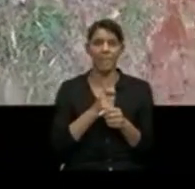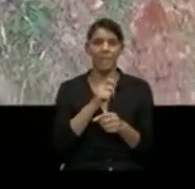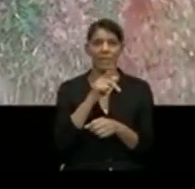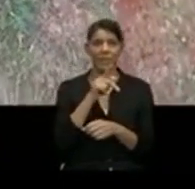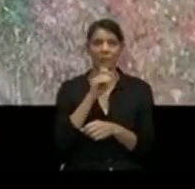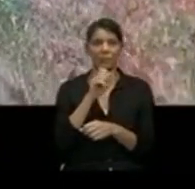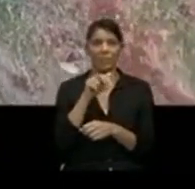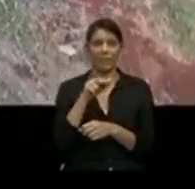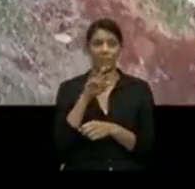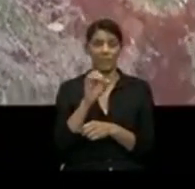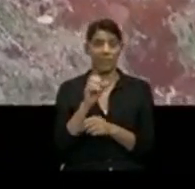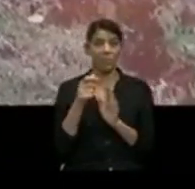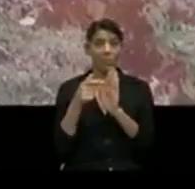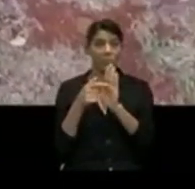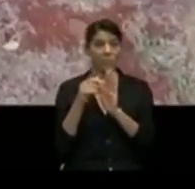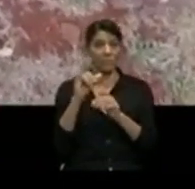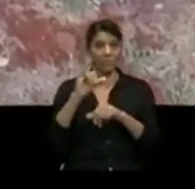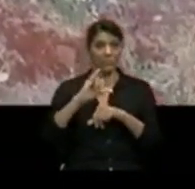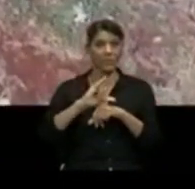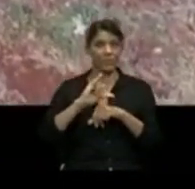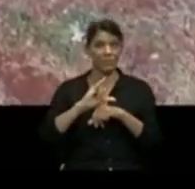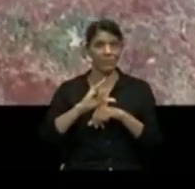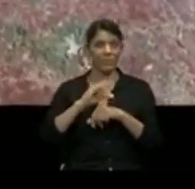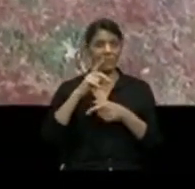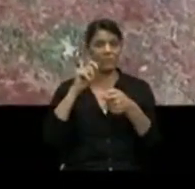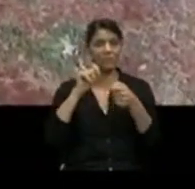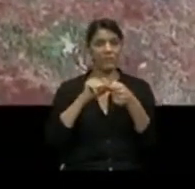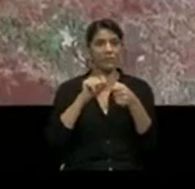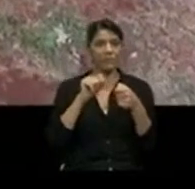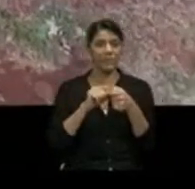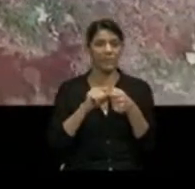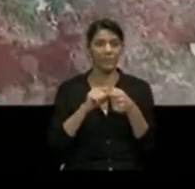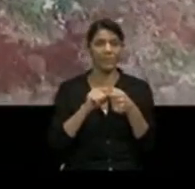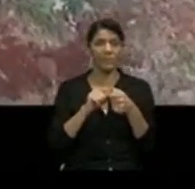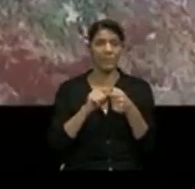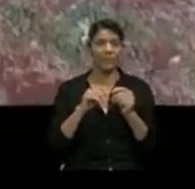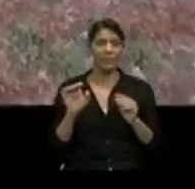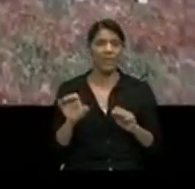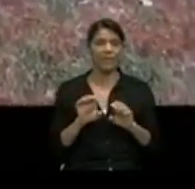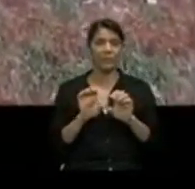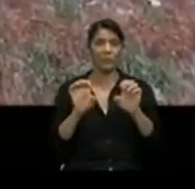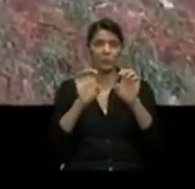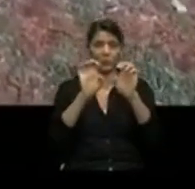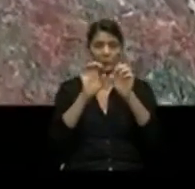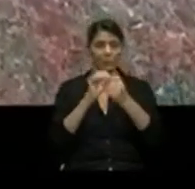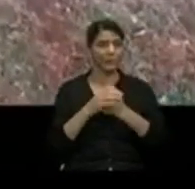piquete indicando o centro do pilar, tá? Onde vai ser feito a estrutura.